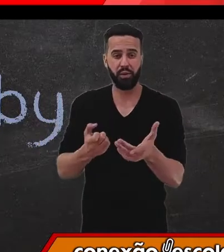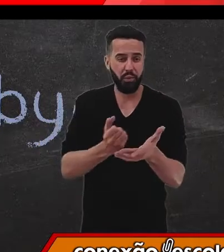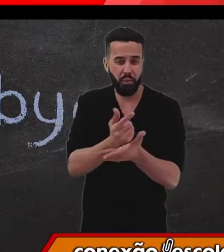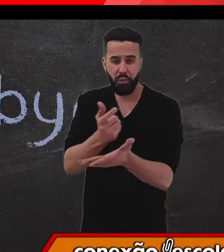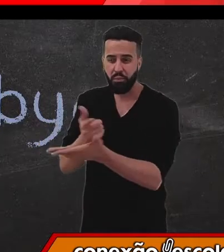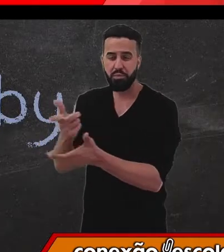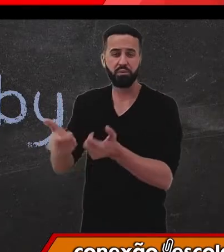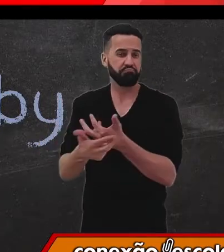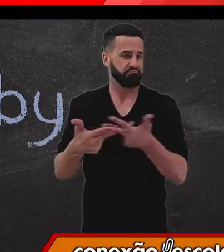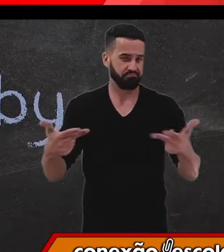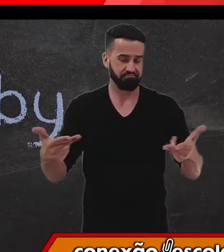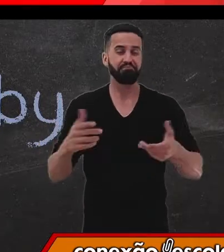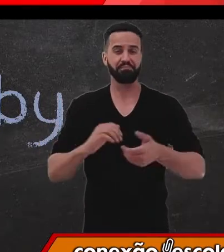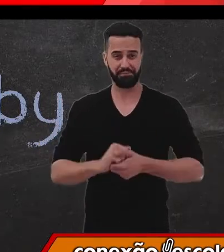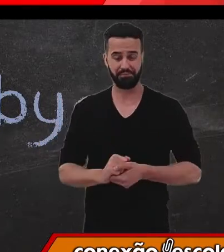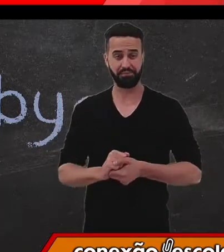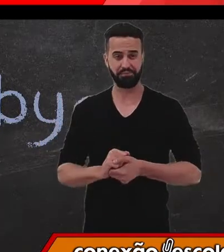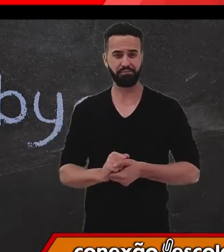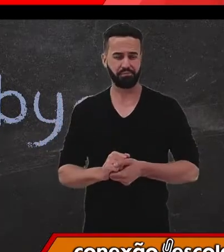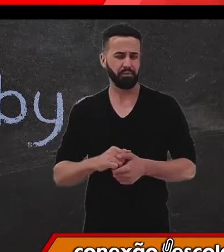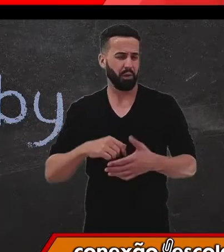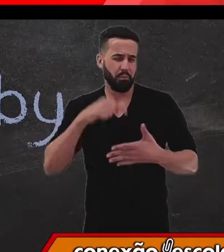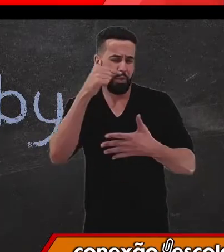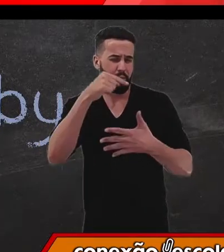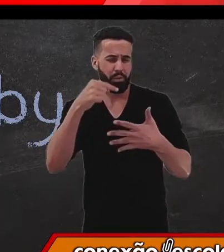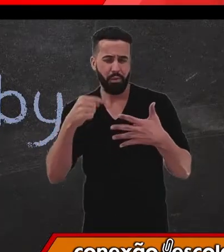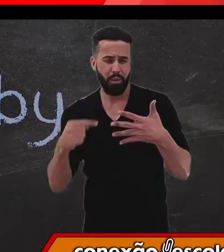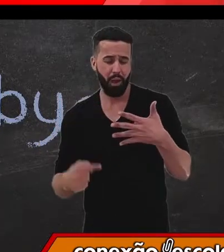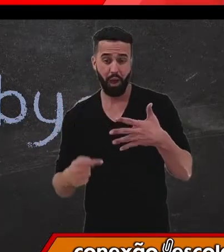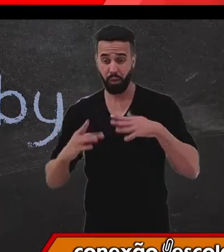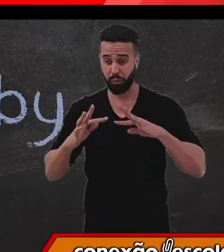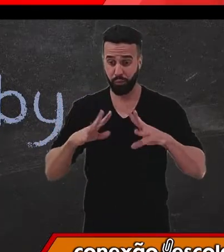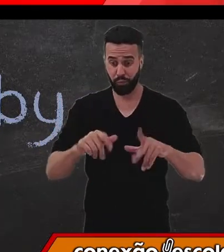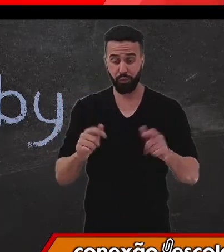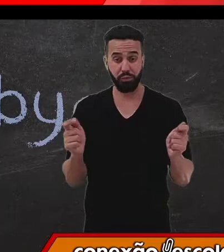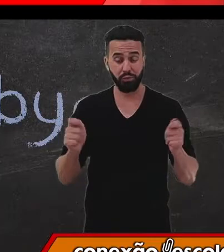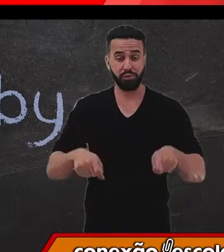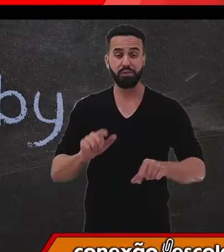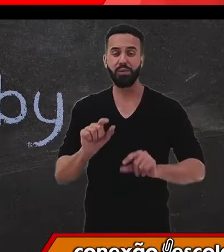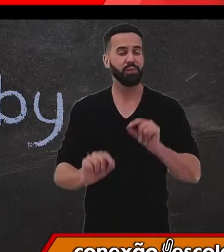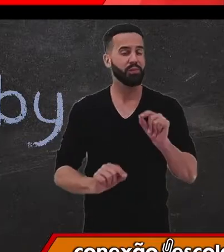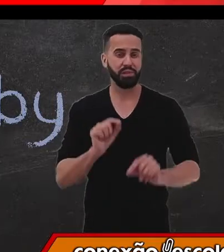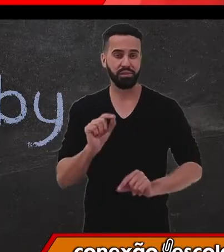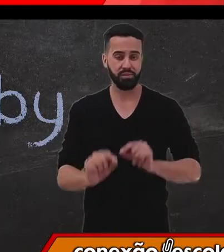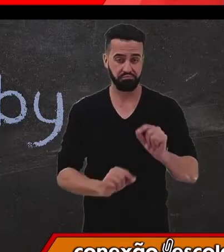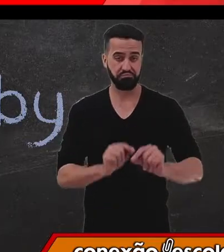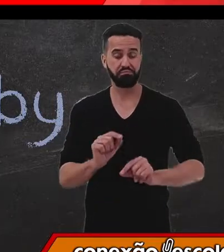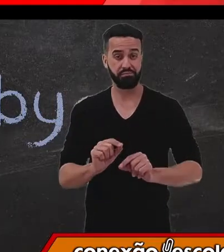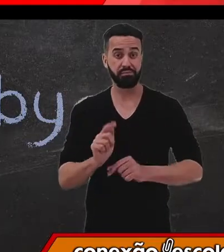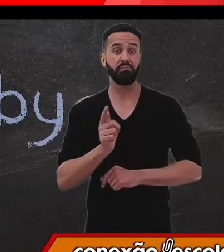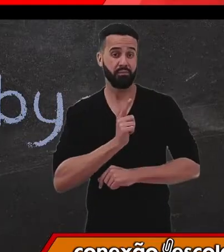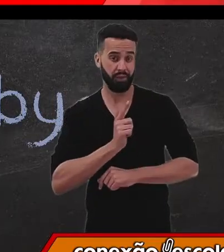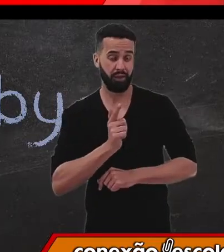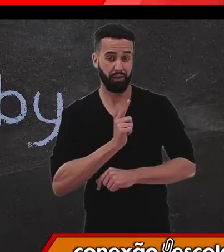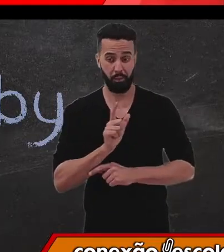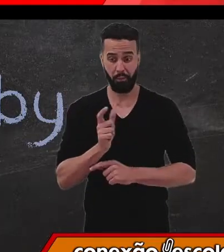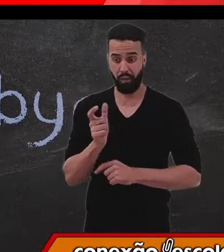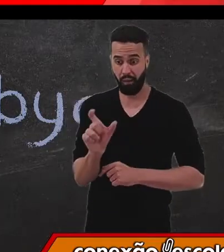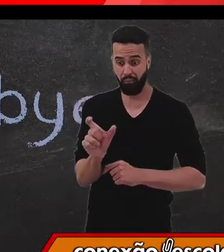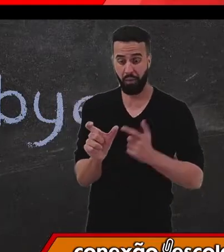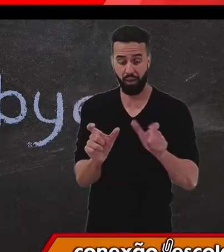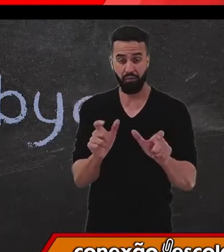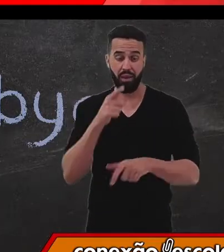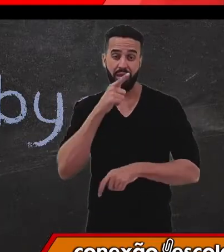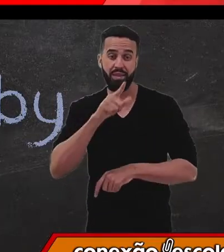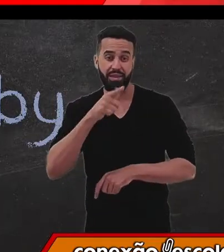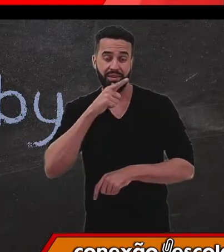Então, gente, todos esses mecanismos, em algum momento a gente se depara com o quê? Com a língua inglesa, não é